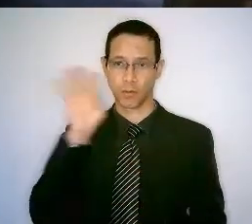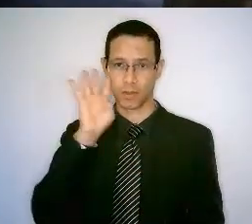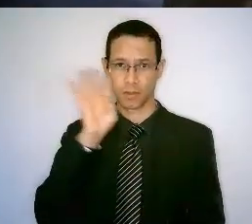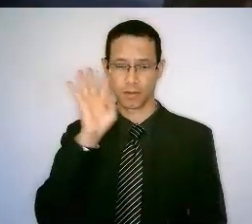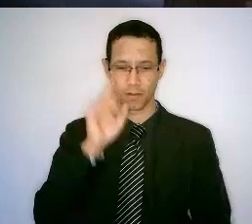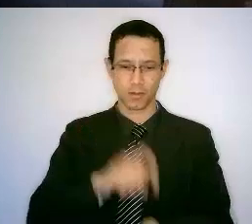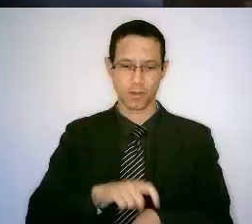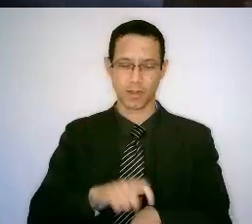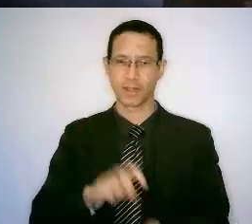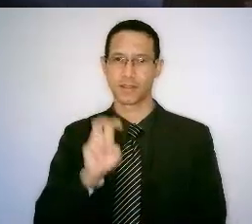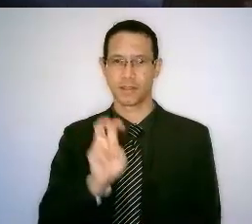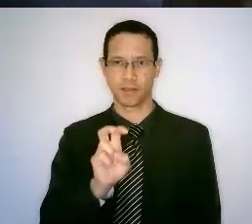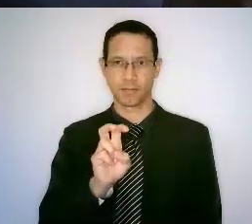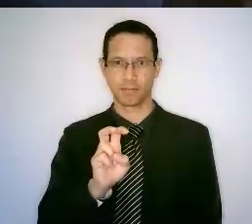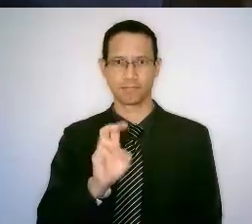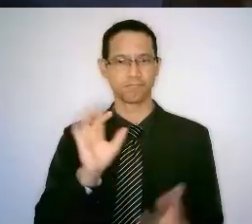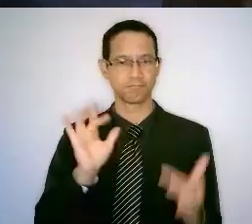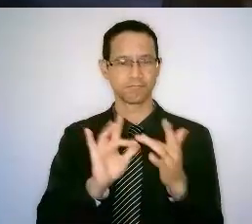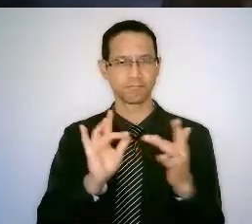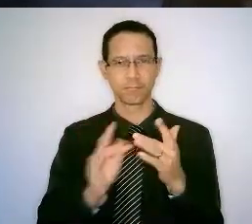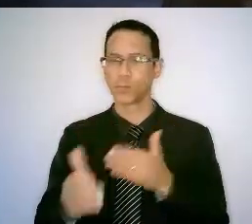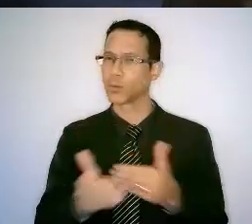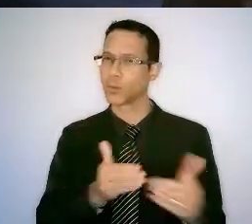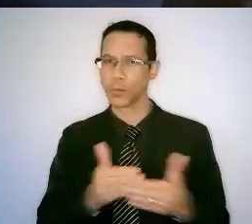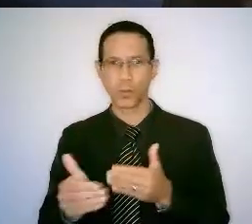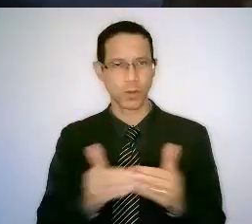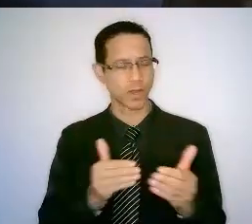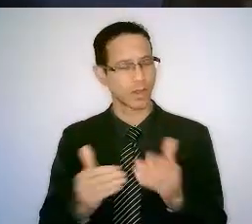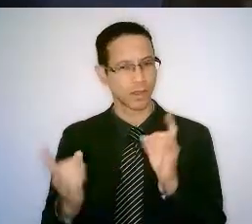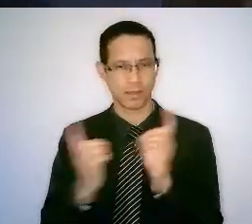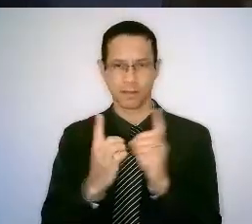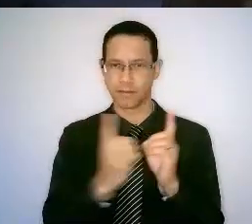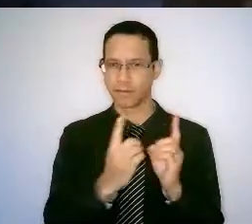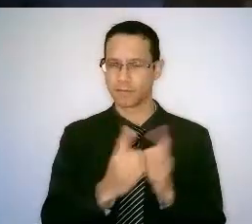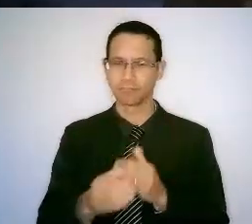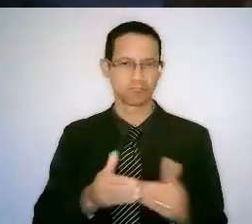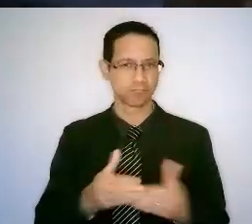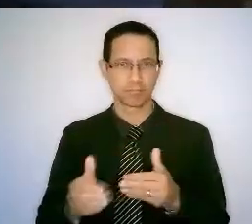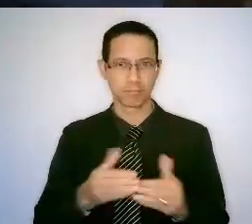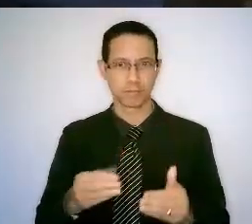para atender qualquer pessoa, sejam magistrados,